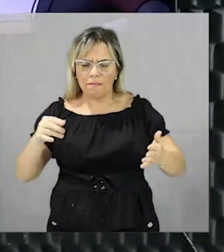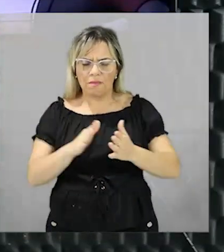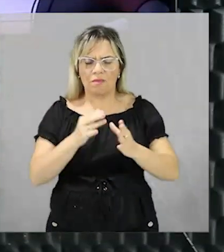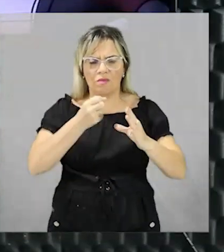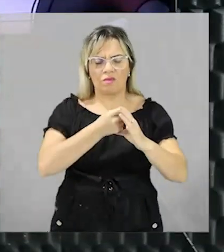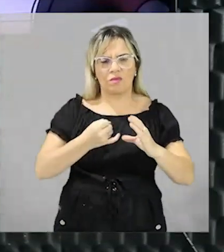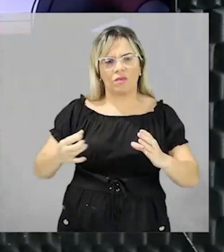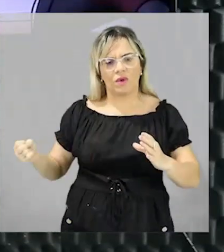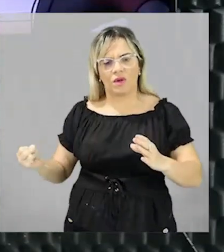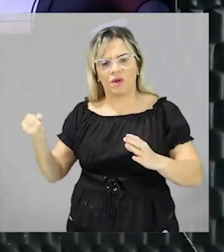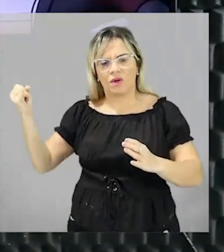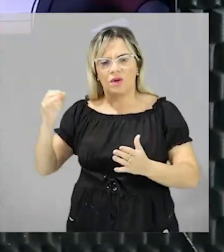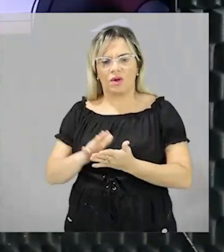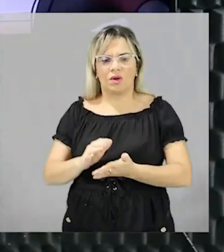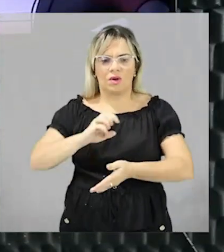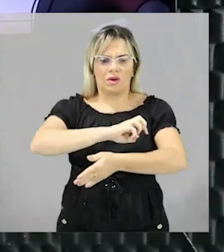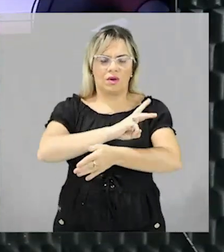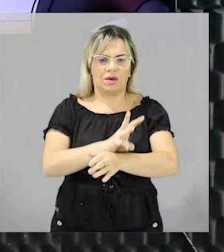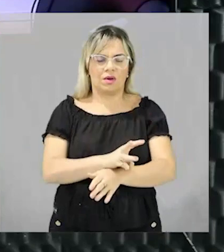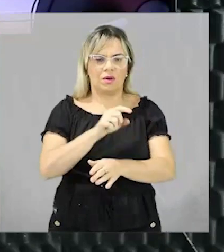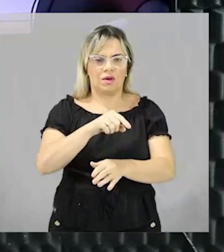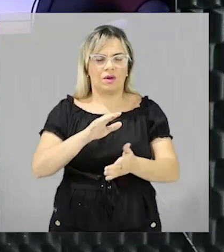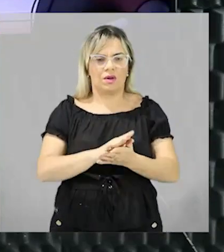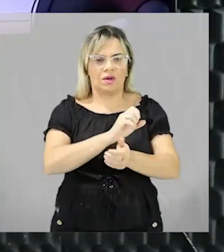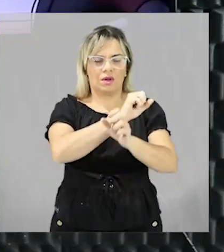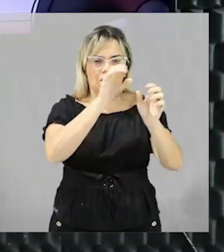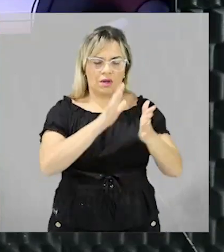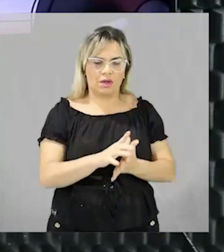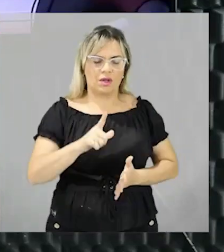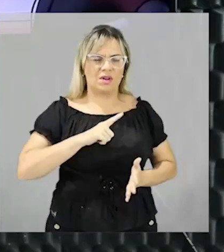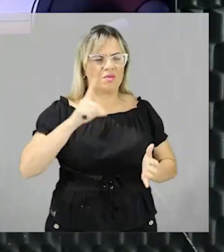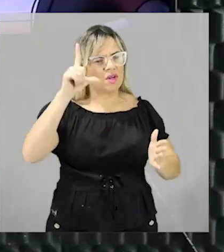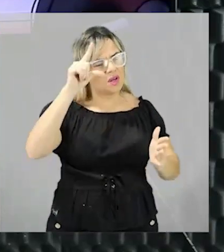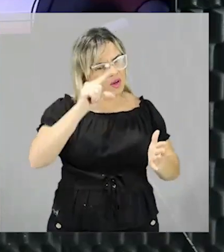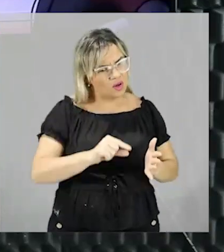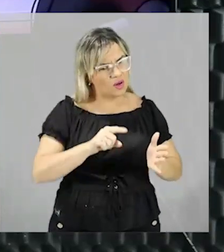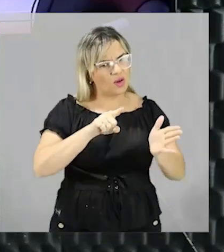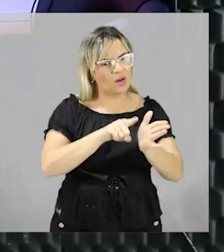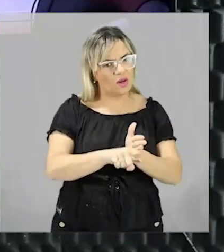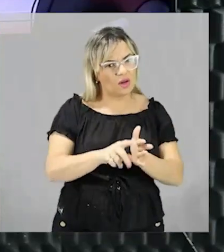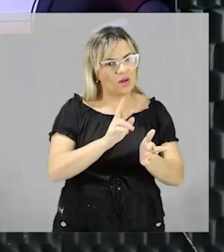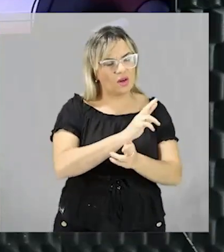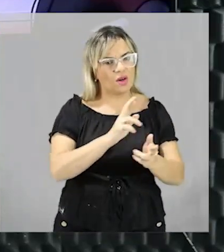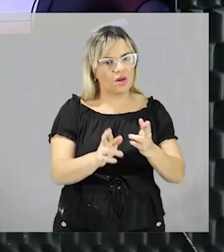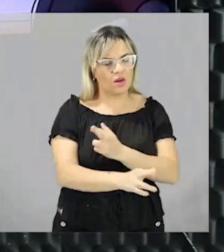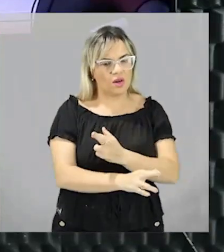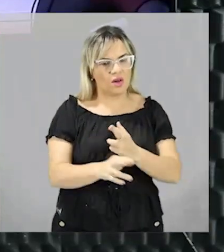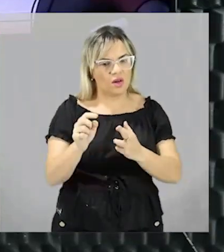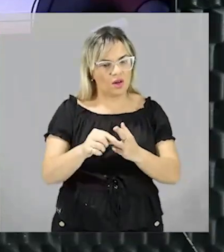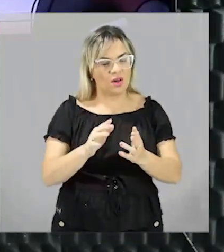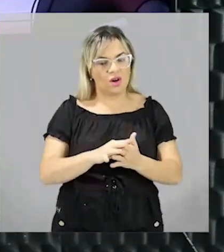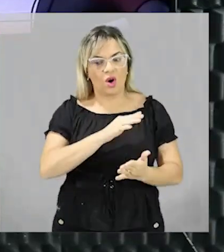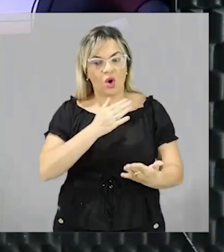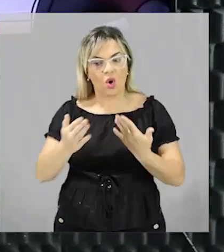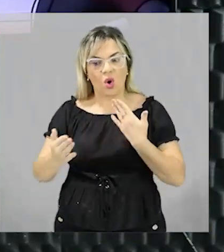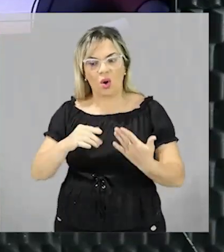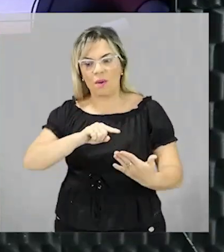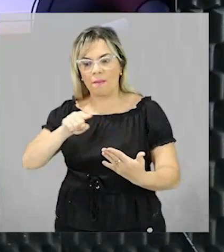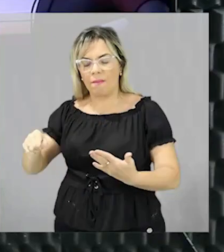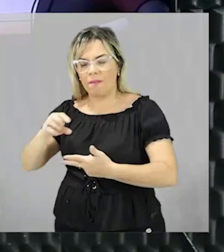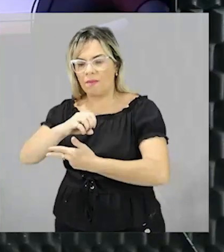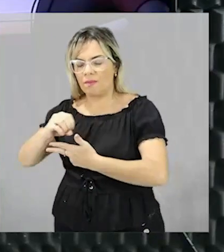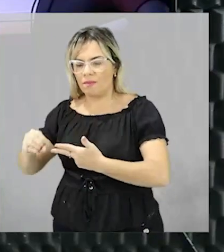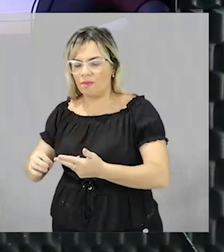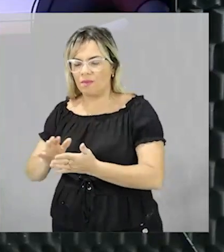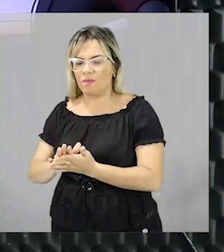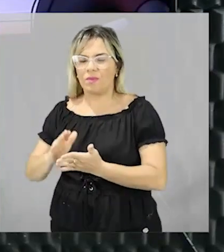importante. A UEMA, tá certo? Claro, ela tem uma menor quantidade de questões relativas aí à prova do Enem, né? A prova do Enem, caderno aí